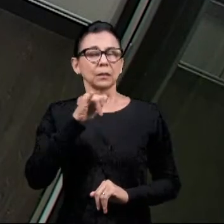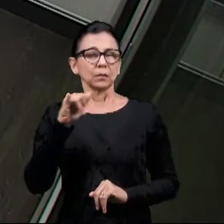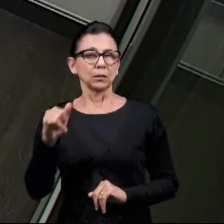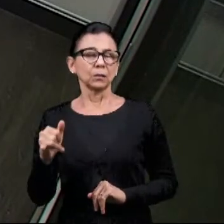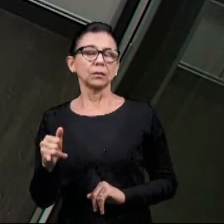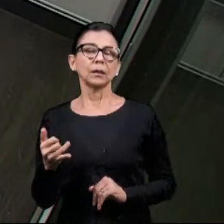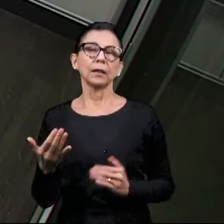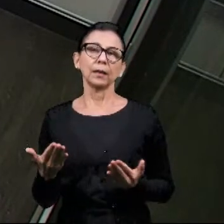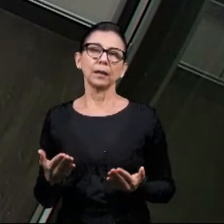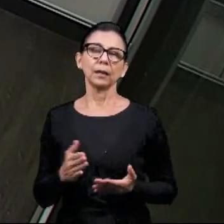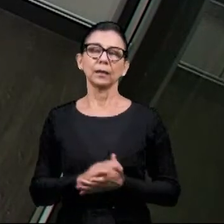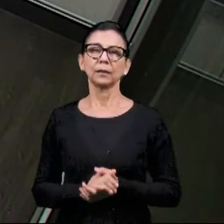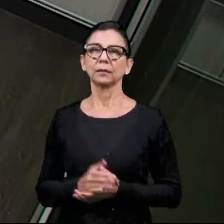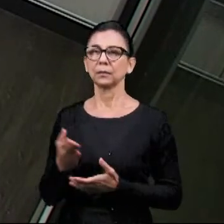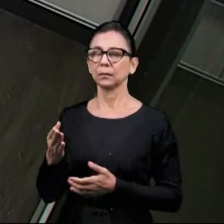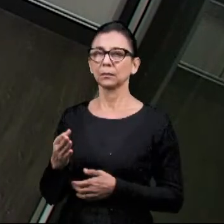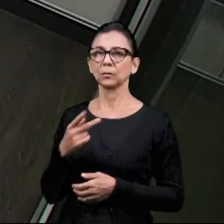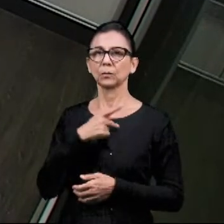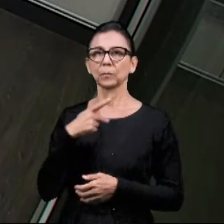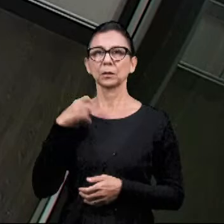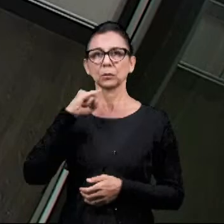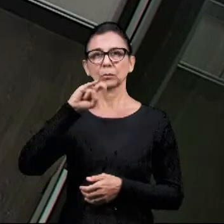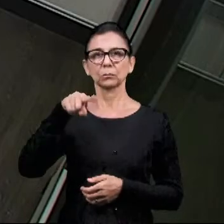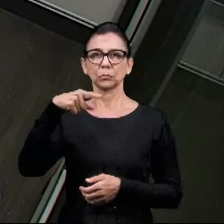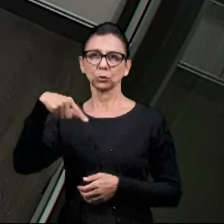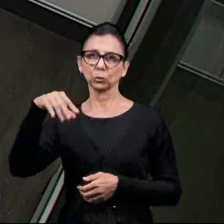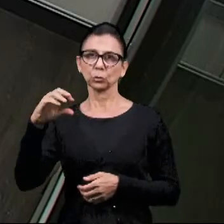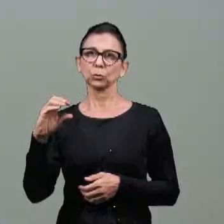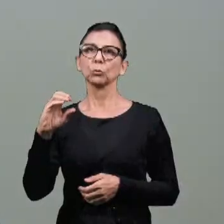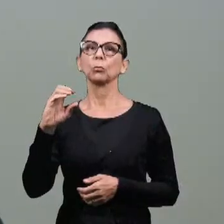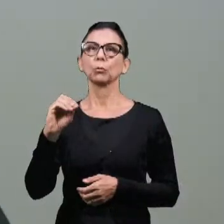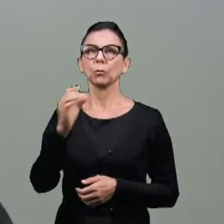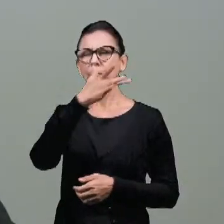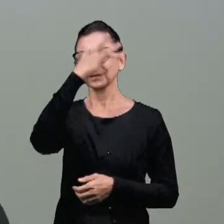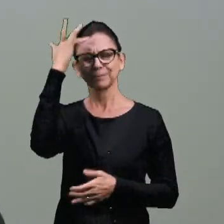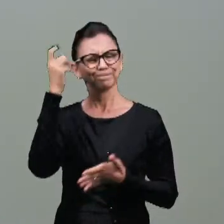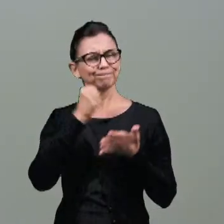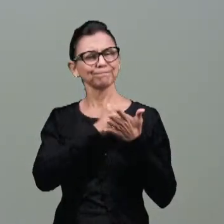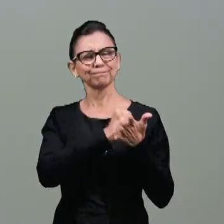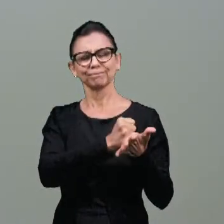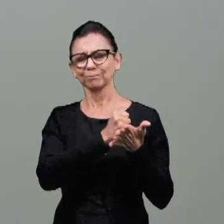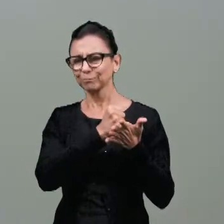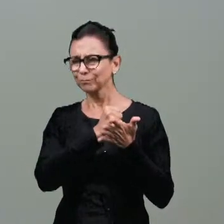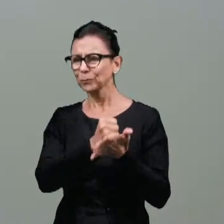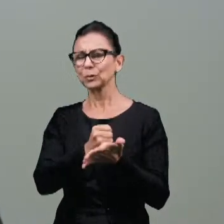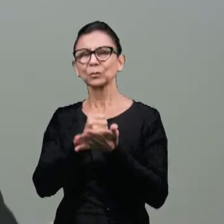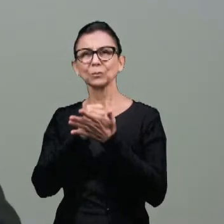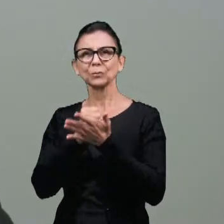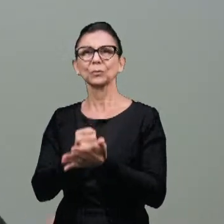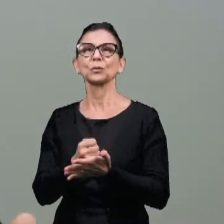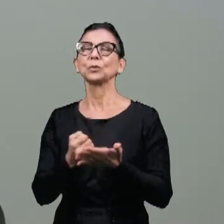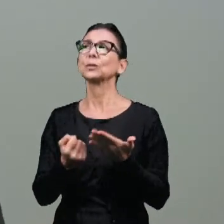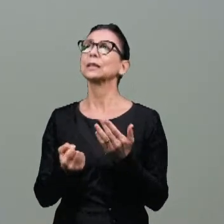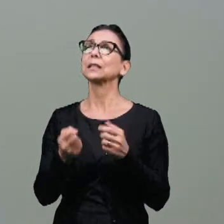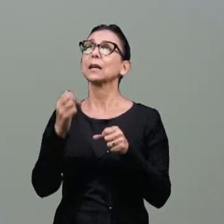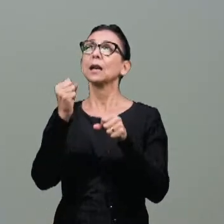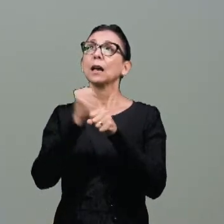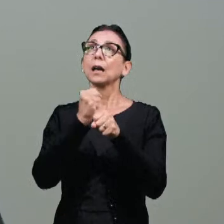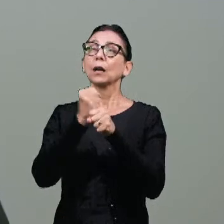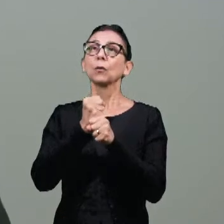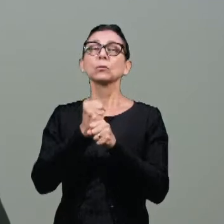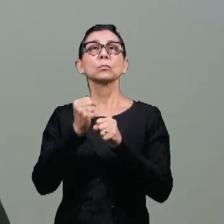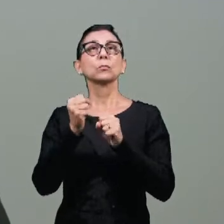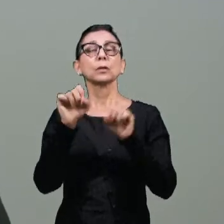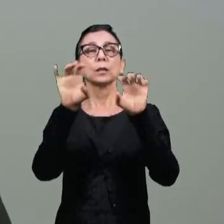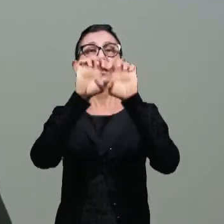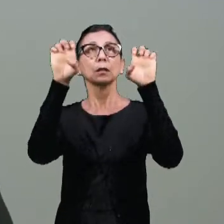João da Mata foi uma das pessoas, colaboradores que ajudaram muito no levantamento aqui das edificações da